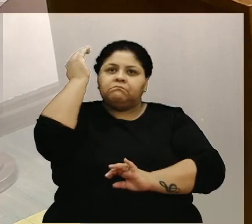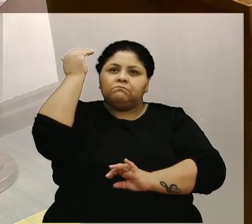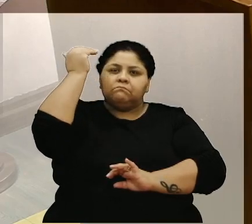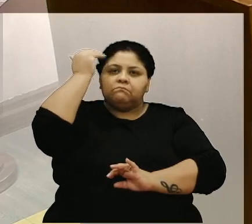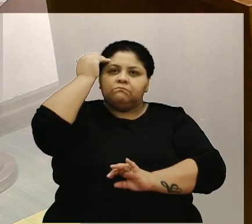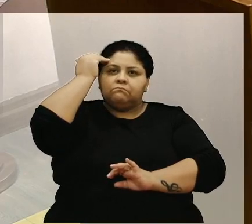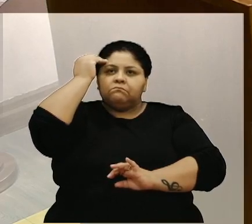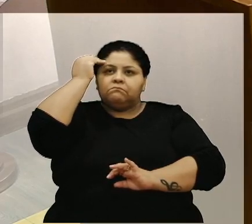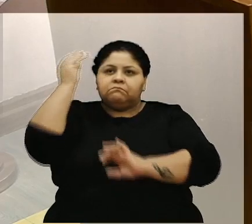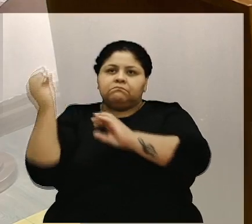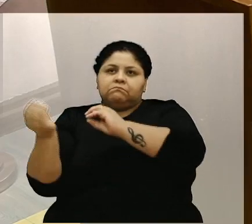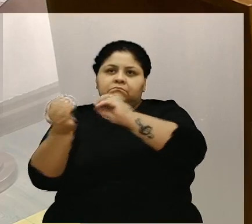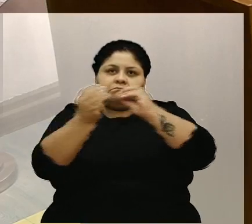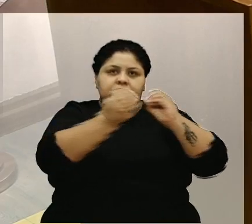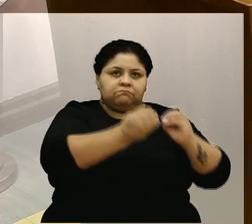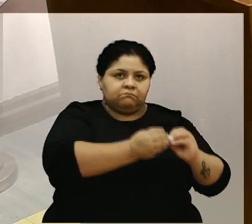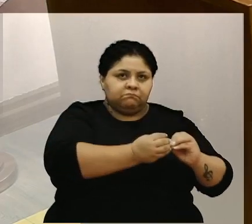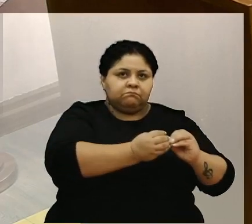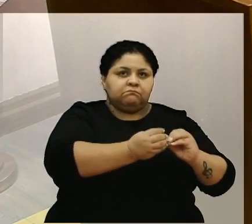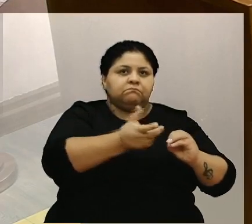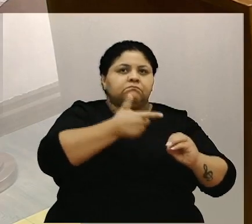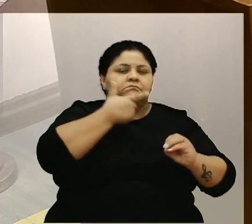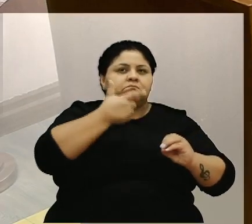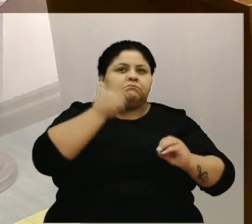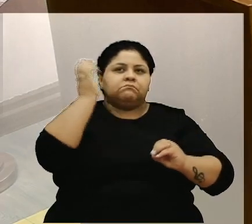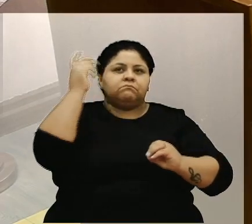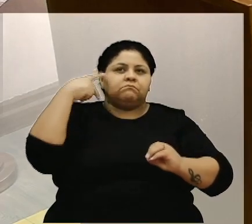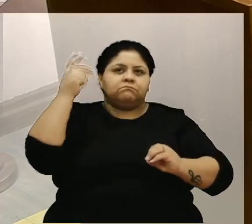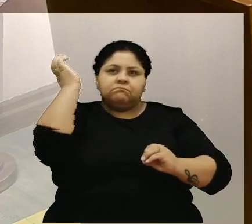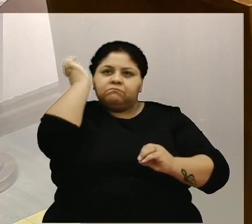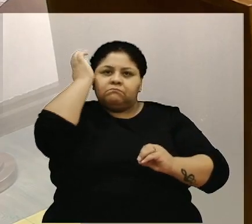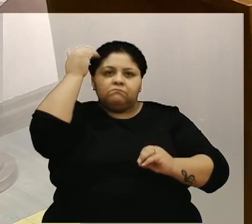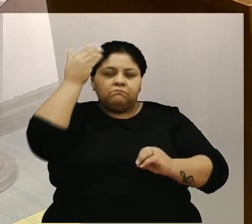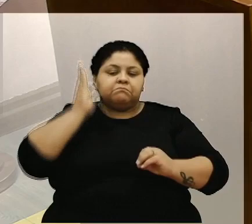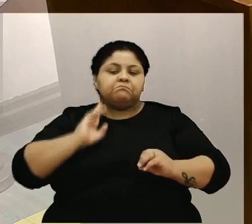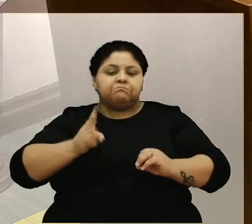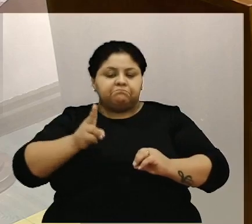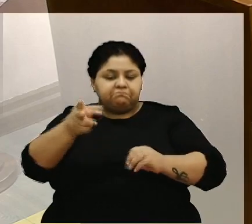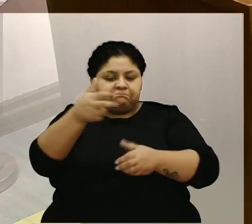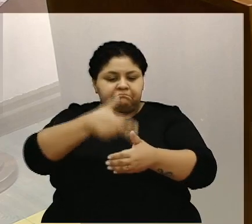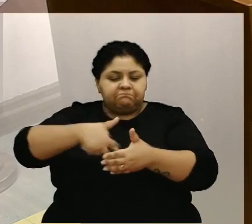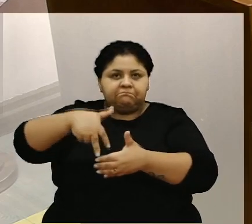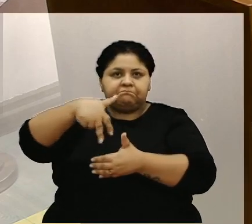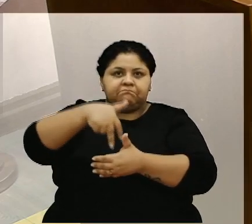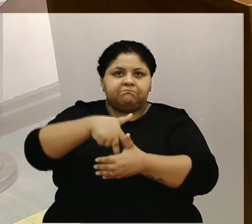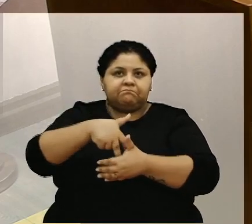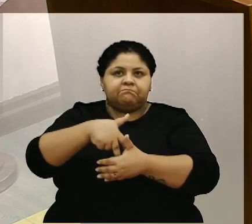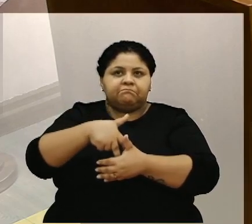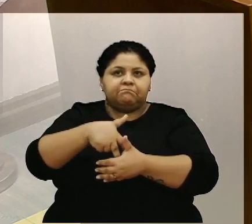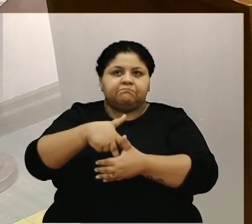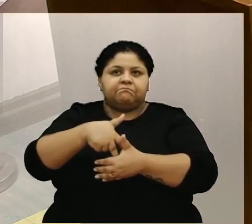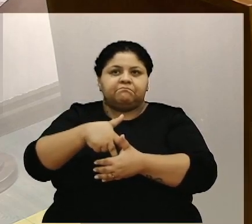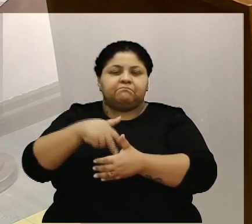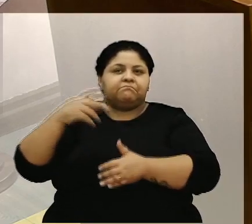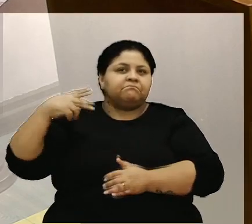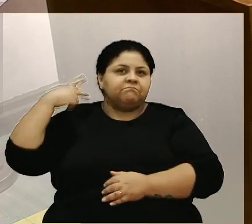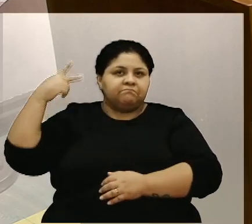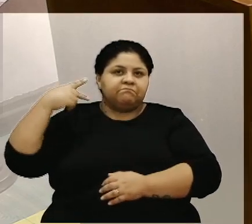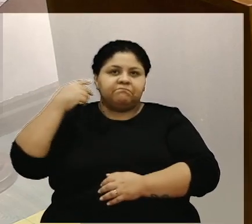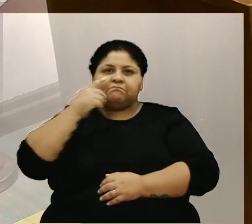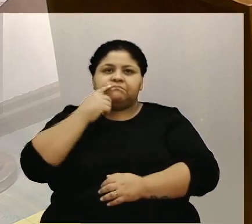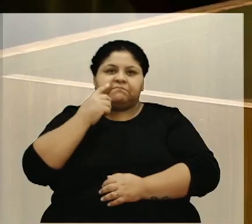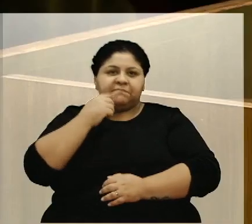Cedo meu espaço à vereadora Rosa Frigerio. Muito bem, então por cedência de espaço permanece na tribuna Agora entendemos a vereadora Rose